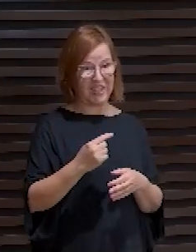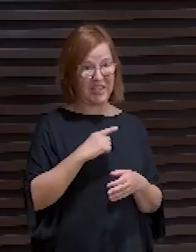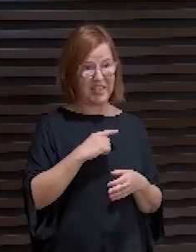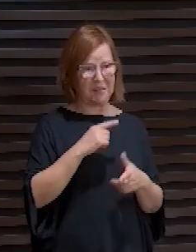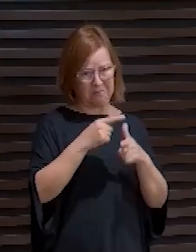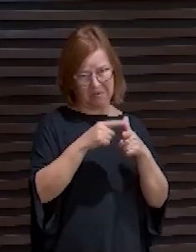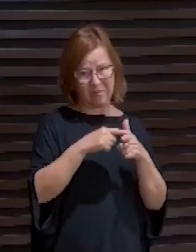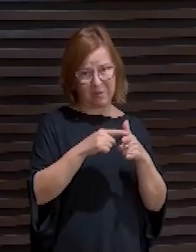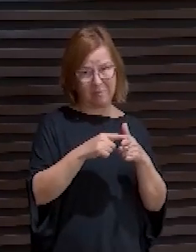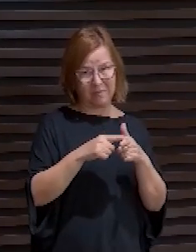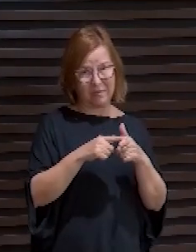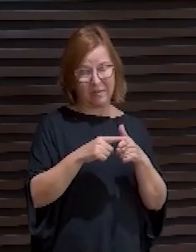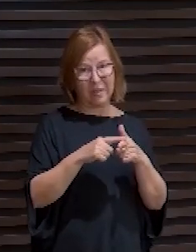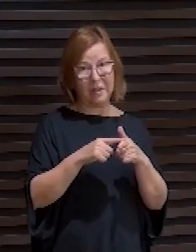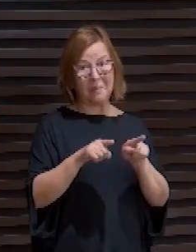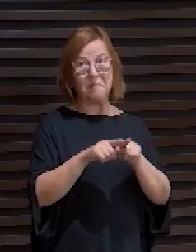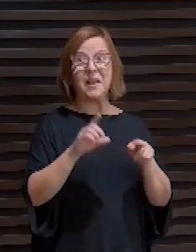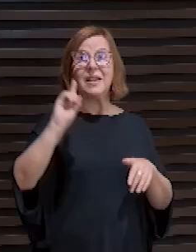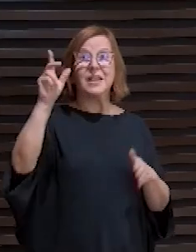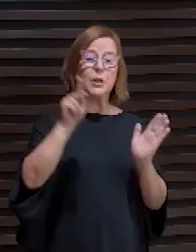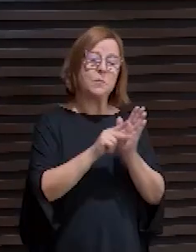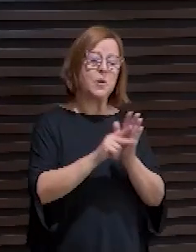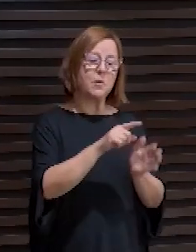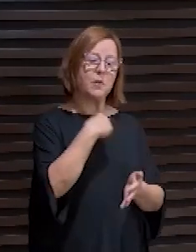ler para vocês aqui, pode colocar por favor, Maurício.